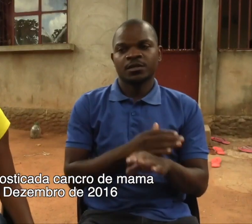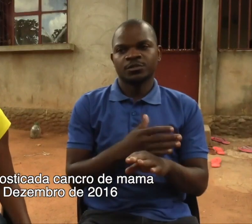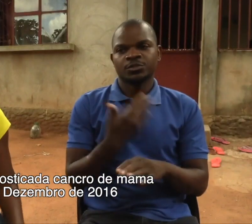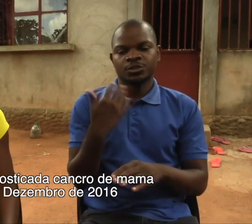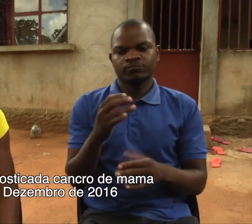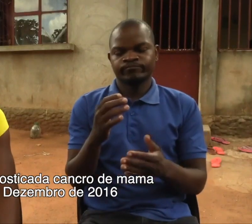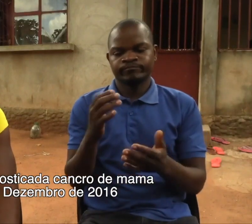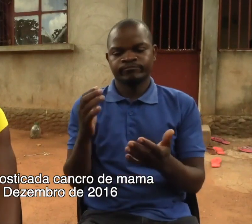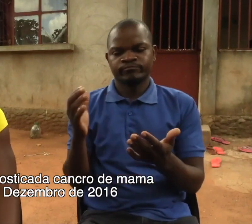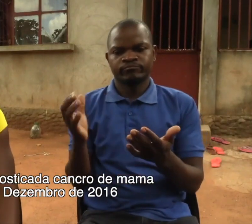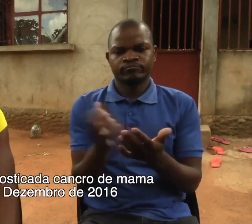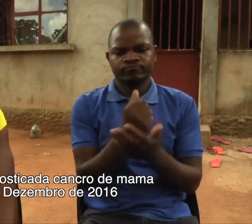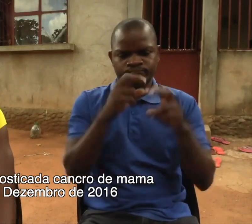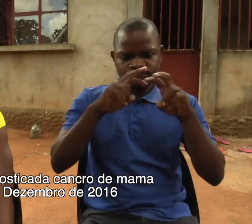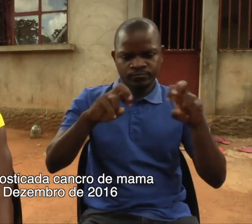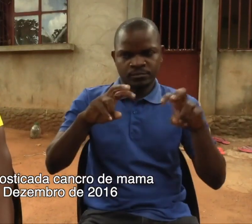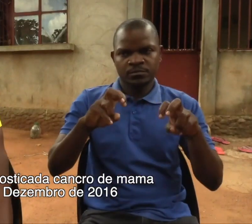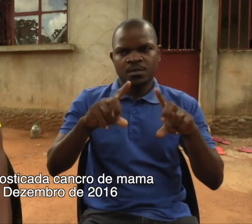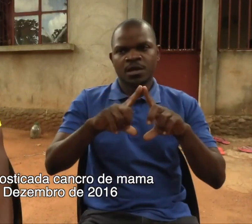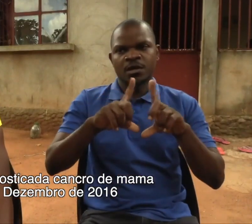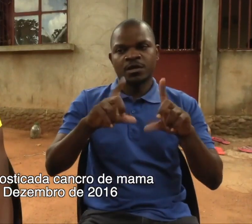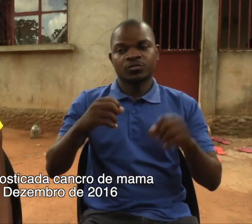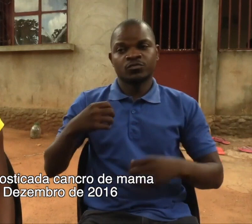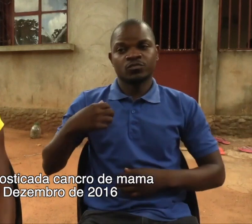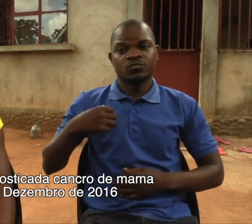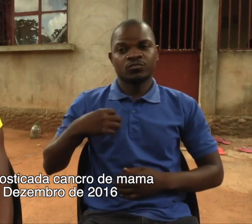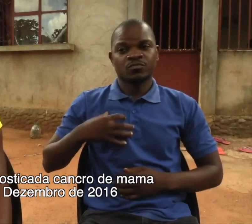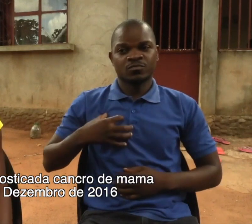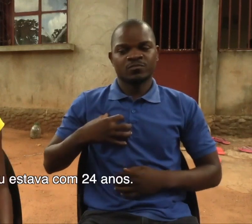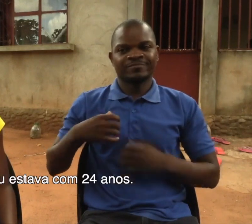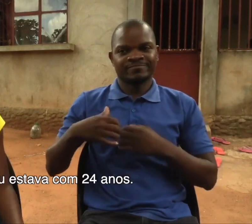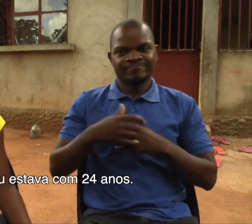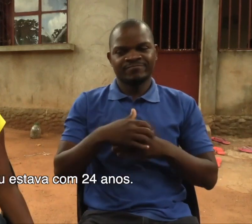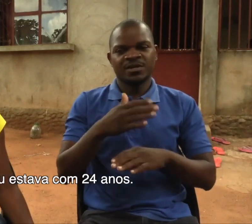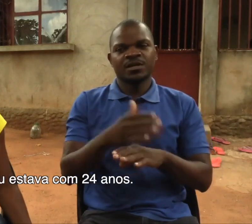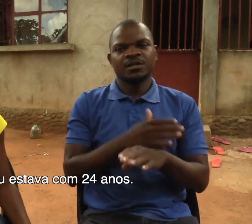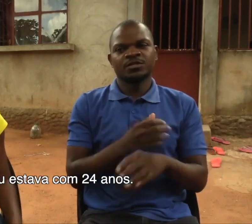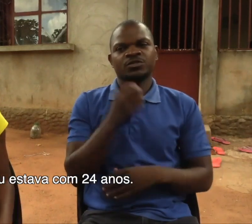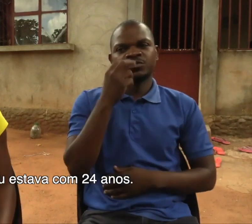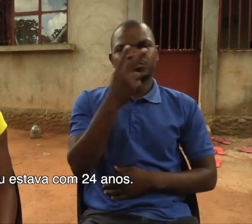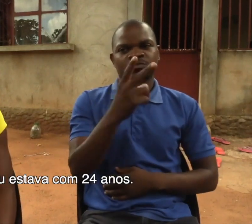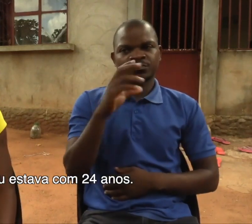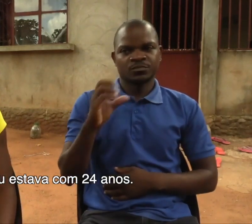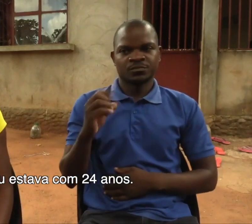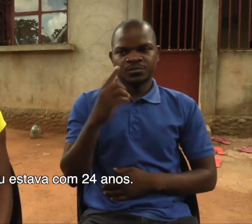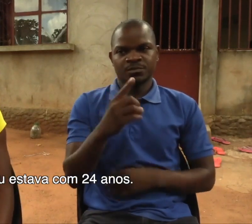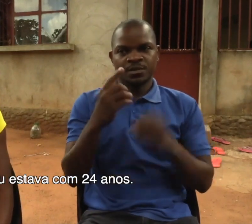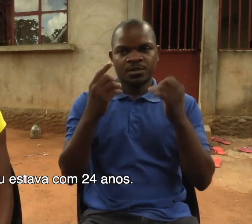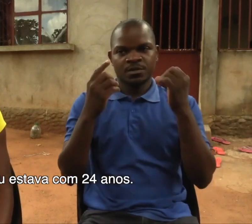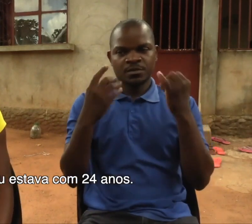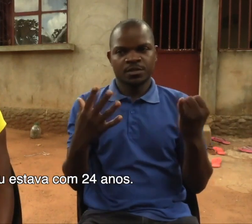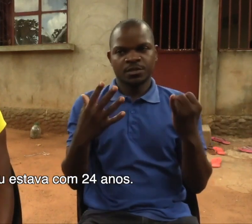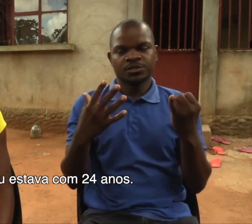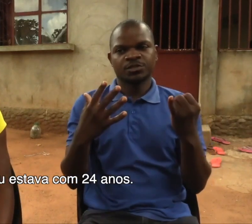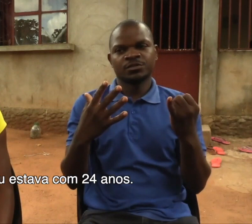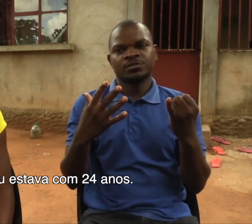Diagnosticada cancro de mama em dezembro de 2016. Na altura, eu estava com